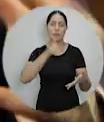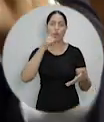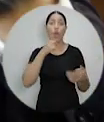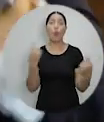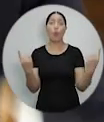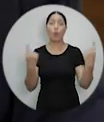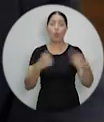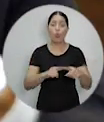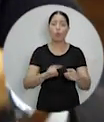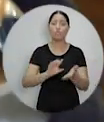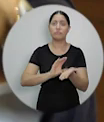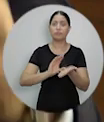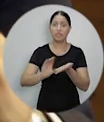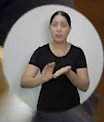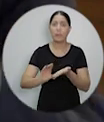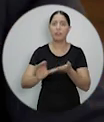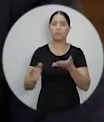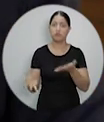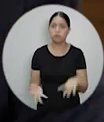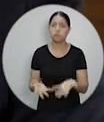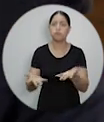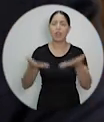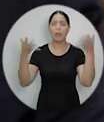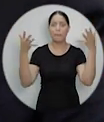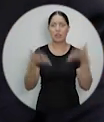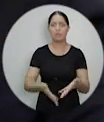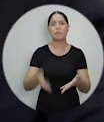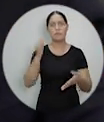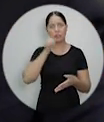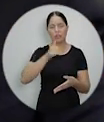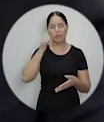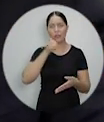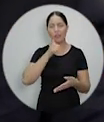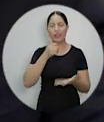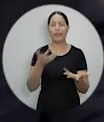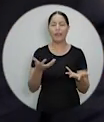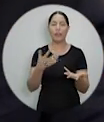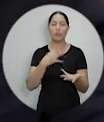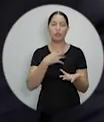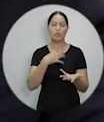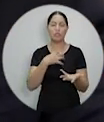contra o financiamento, o estímulo à participação através de financiamento, com